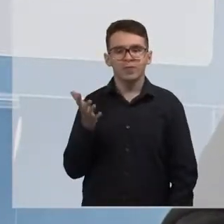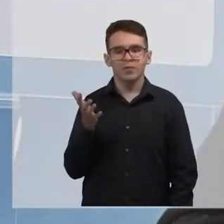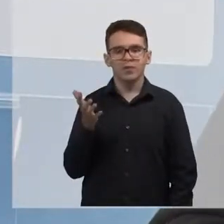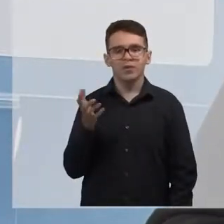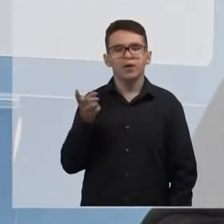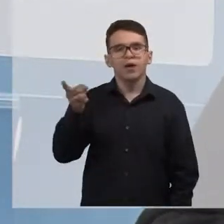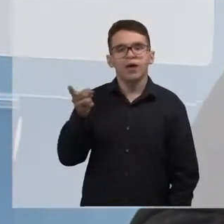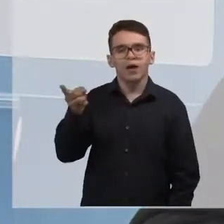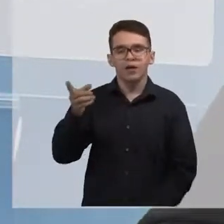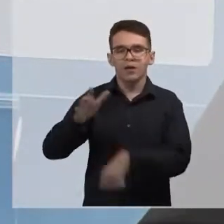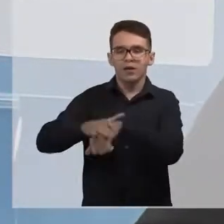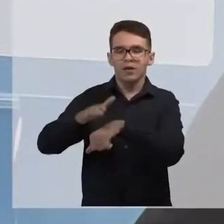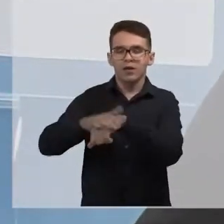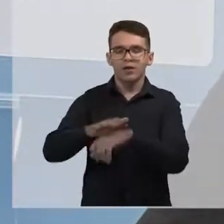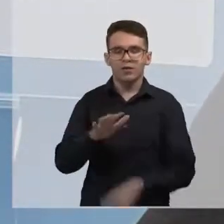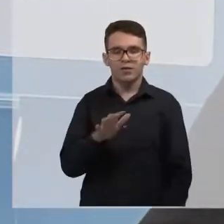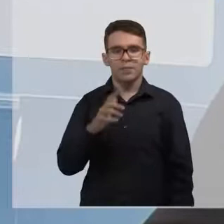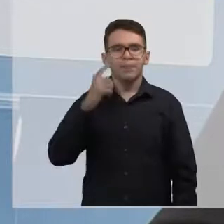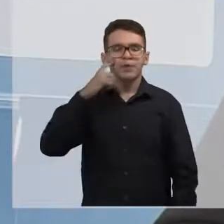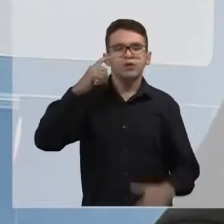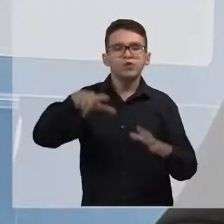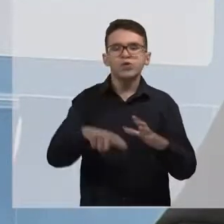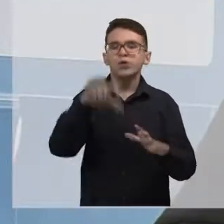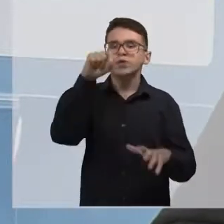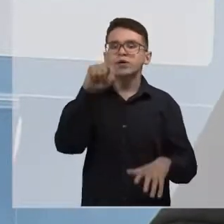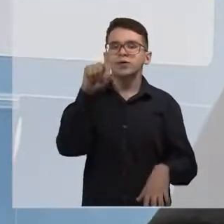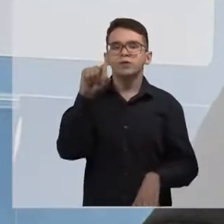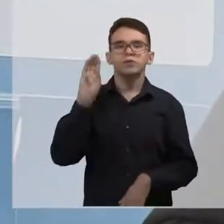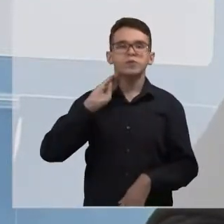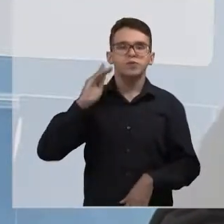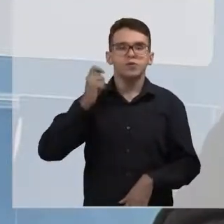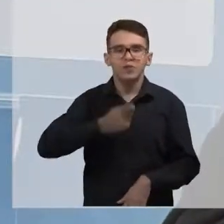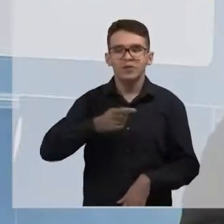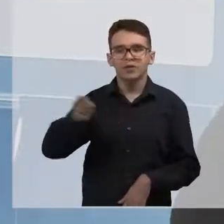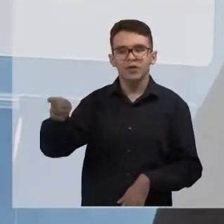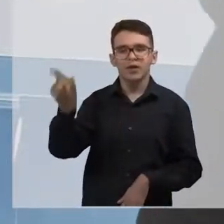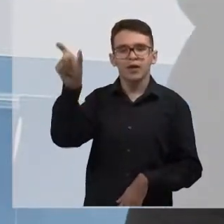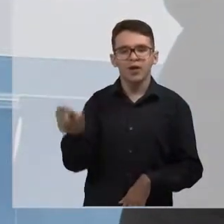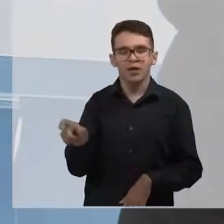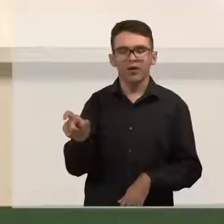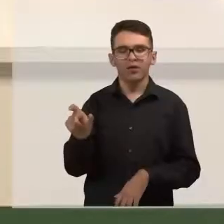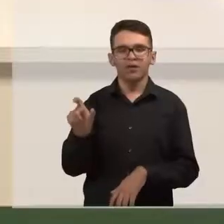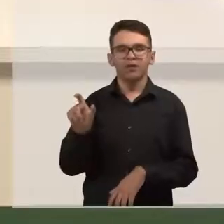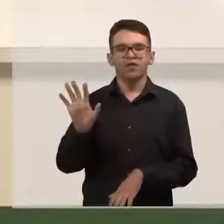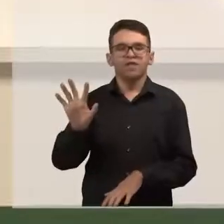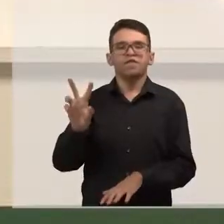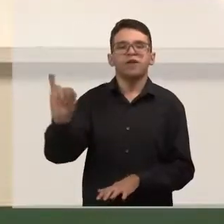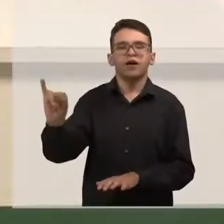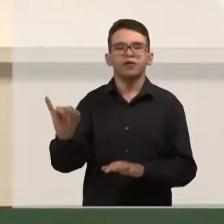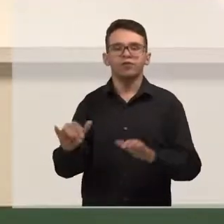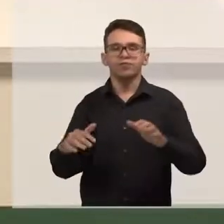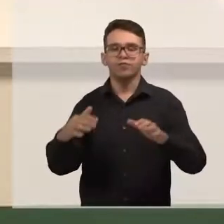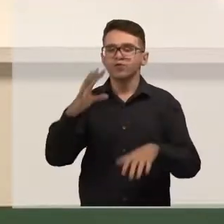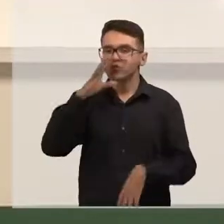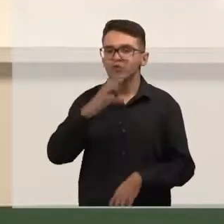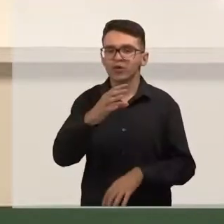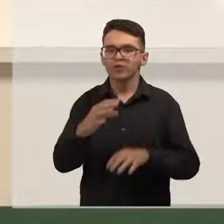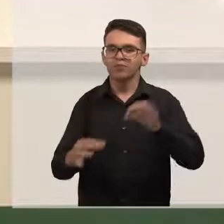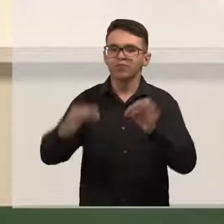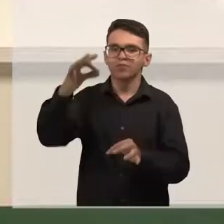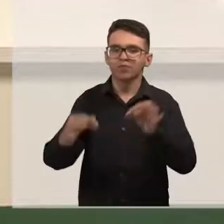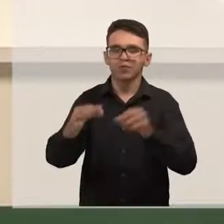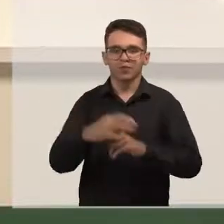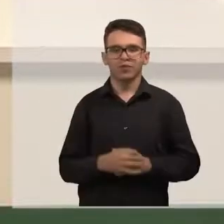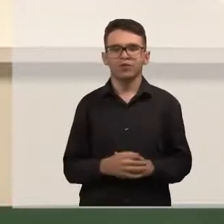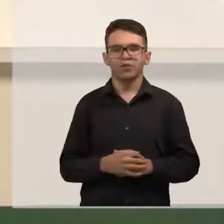cara errado, ou então caiu na mão do cara certo, aí as pessoas duvidam de sorteio. Eles mesmos, Luiz, questionam o sorteio, né? Eles mesmos questionam o